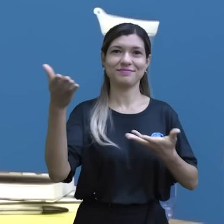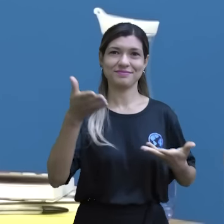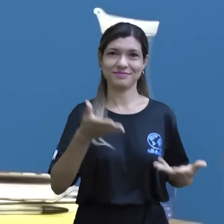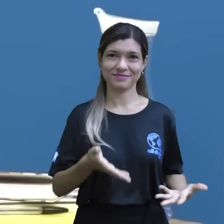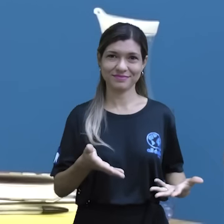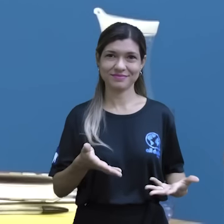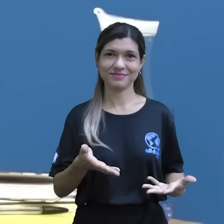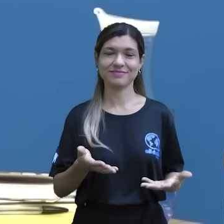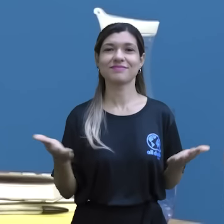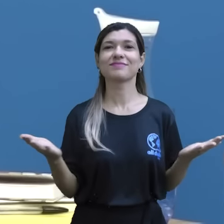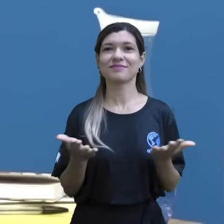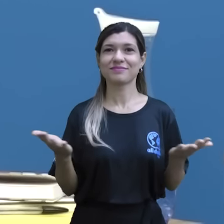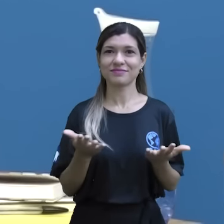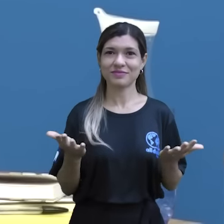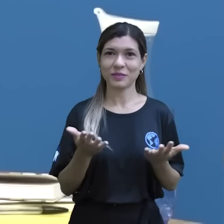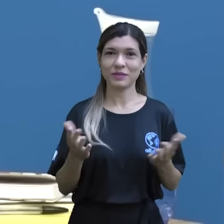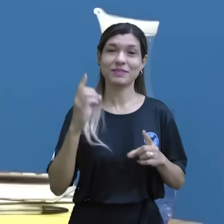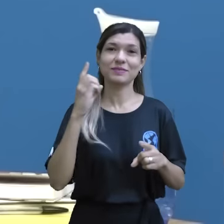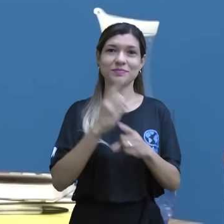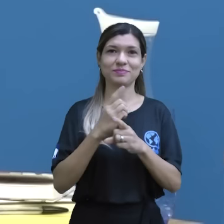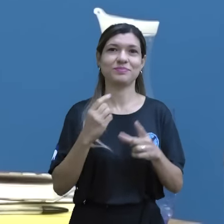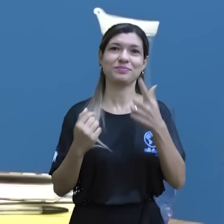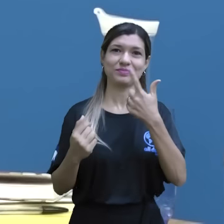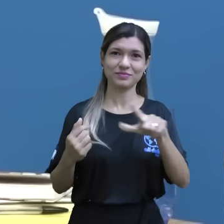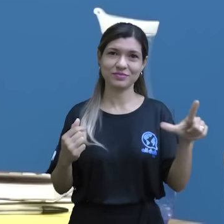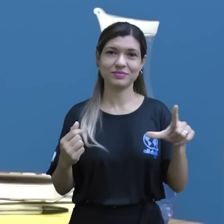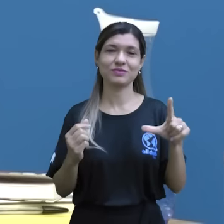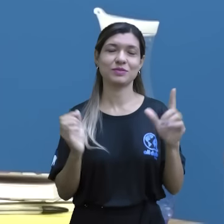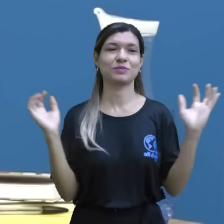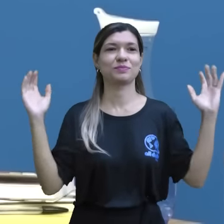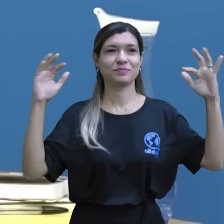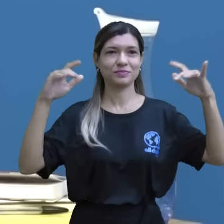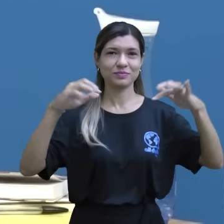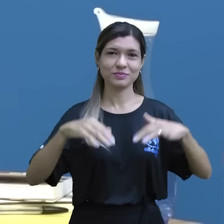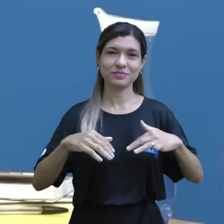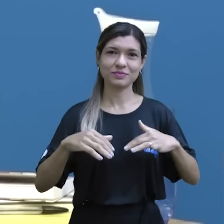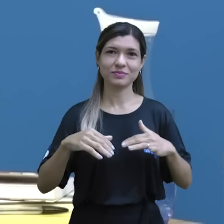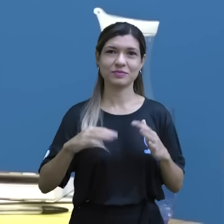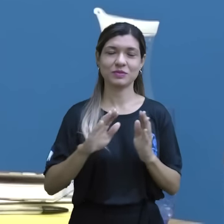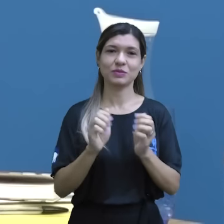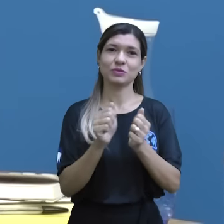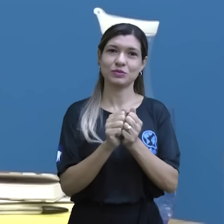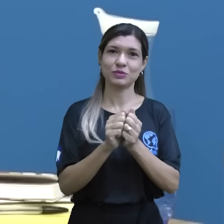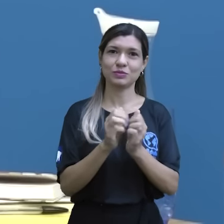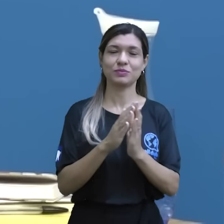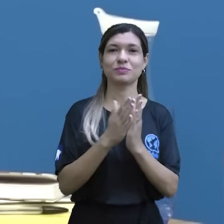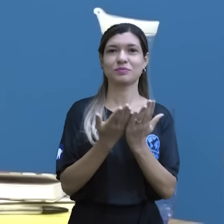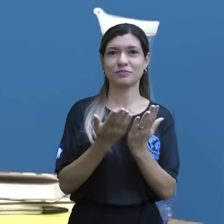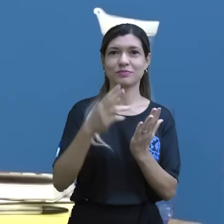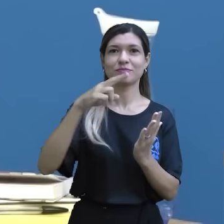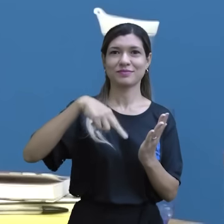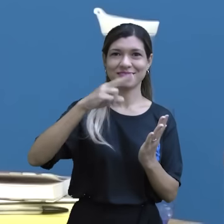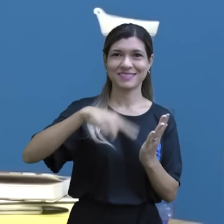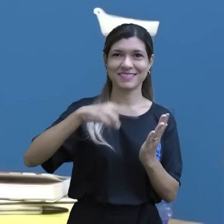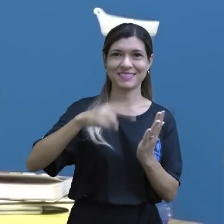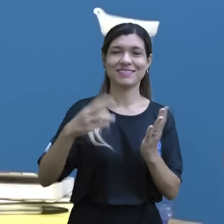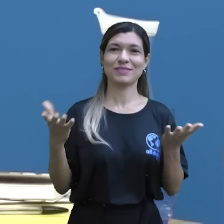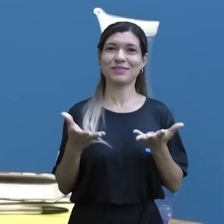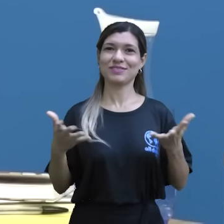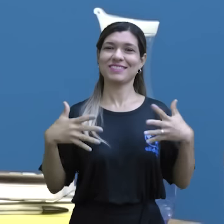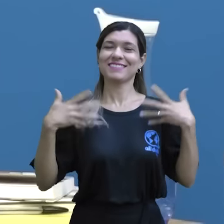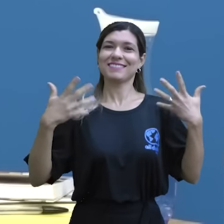com muita alegria que nós recebemos vocês nesse mês de maio para pensar a obra de Lima